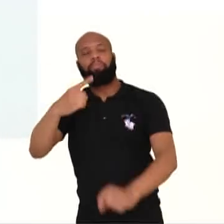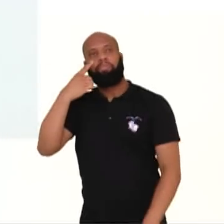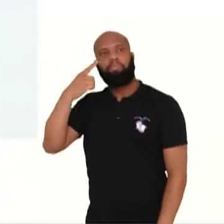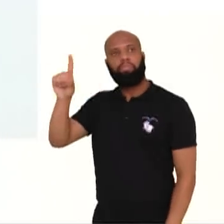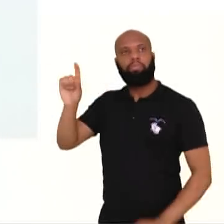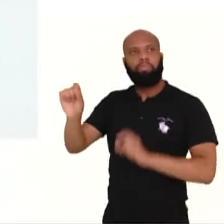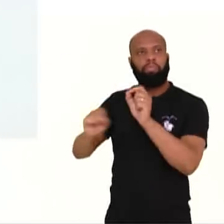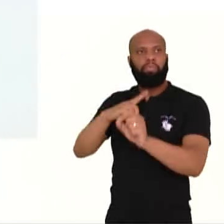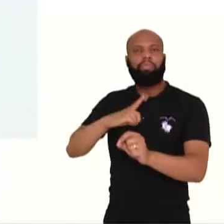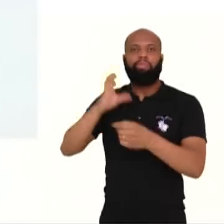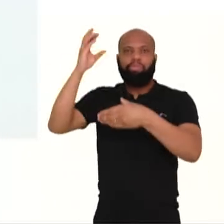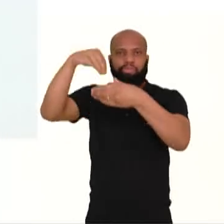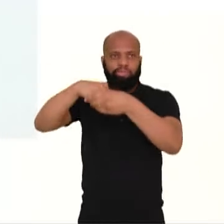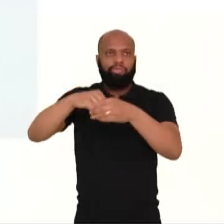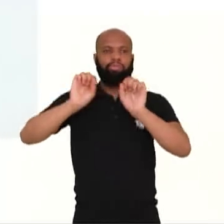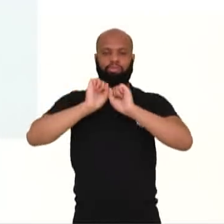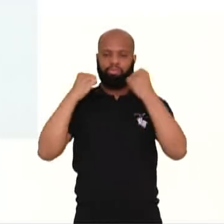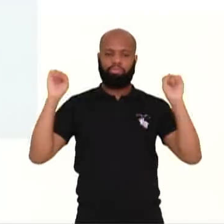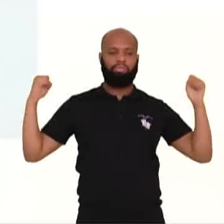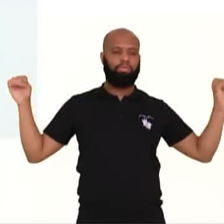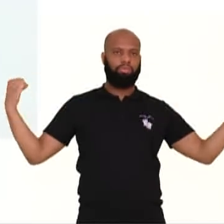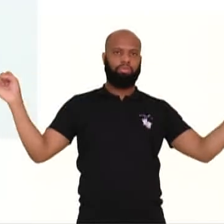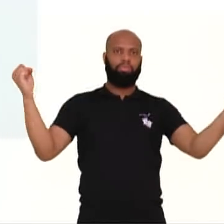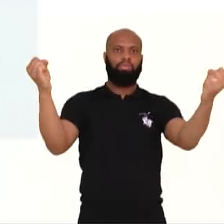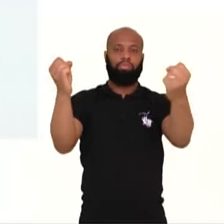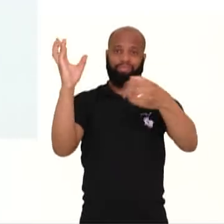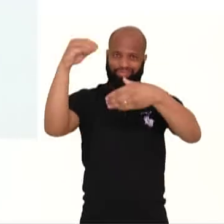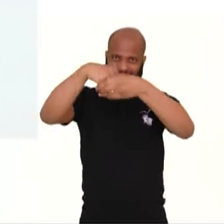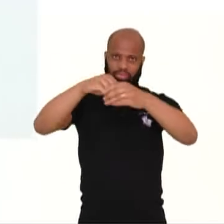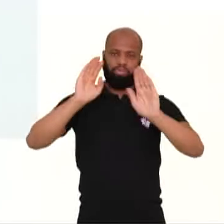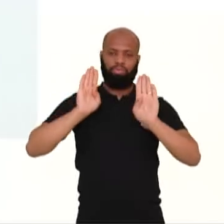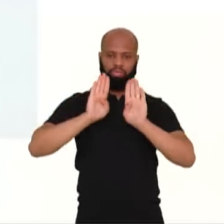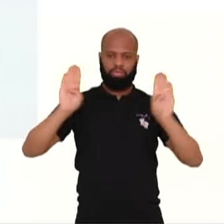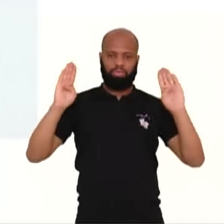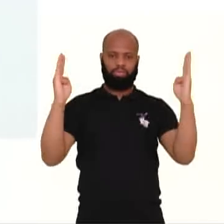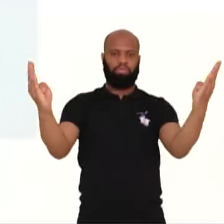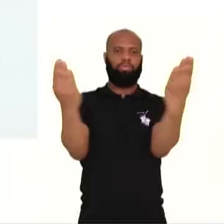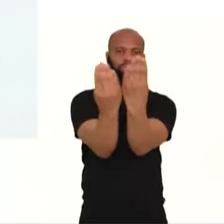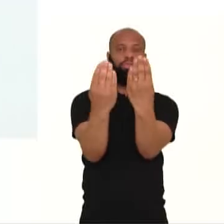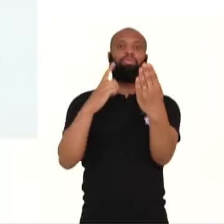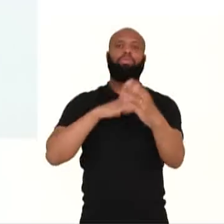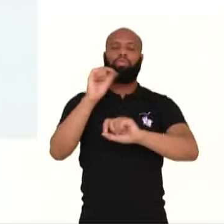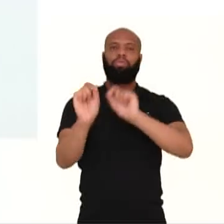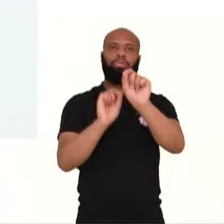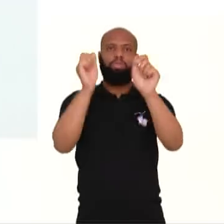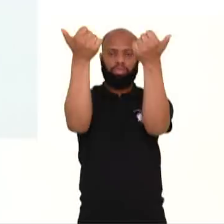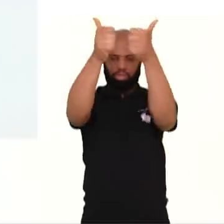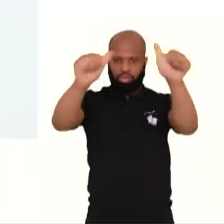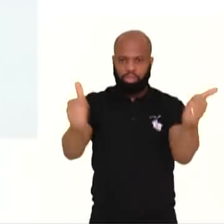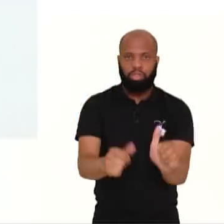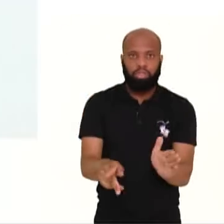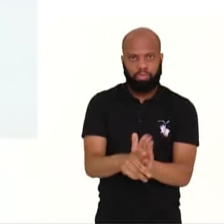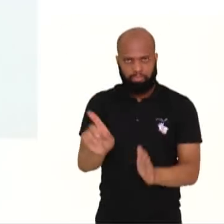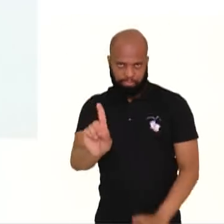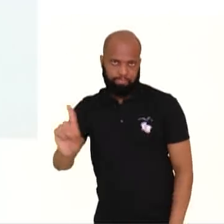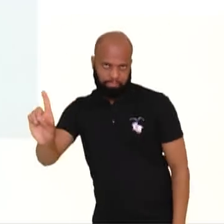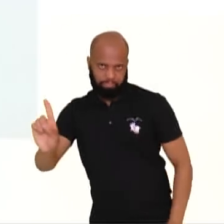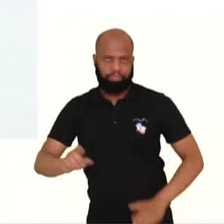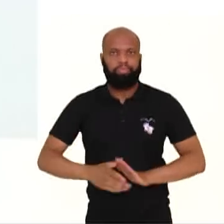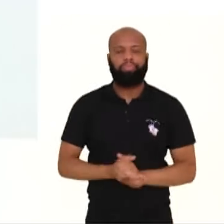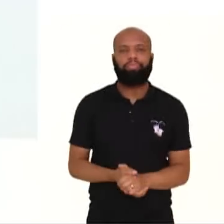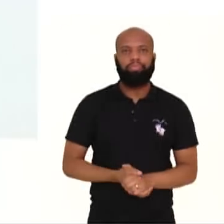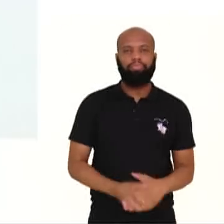cortes, né, as colunas em volta, e dentro, lá mais fechadinho, ficava protegida a estátua do deus. Observe o